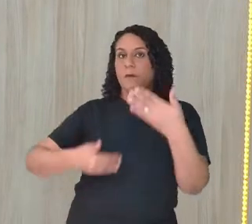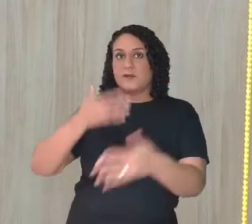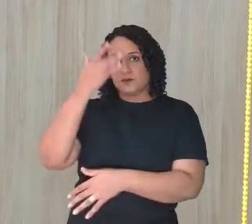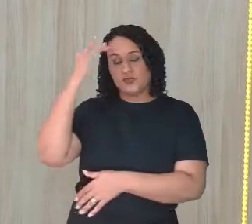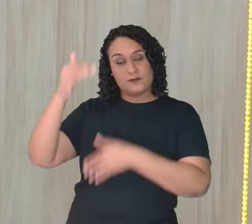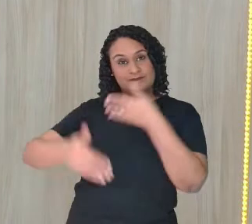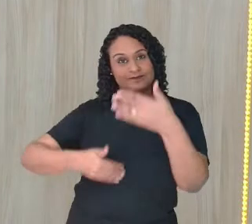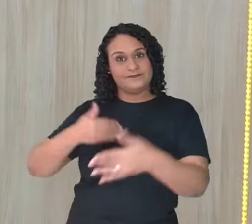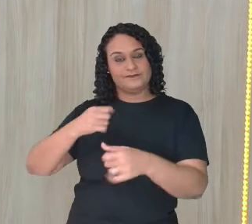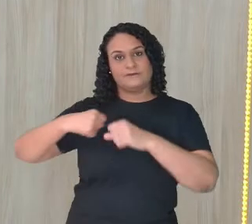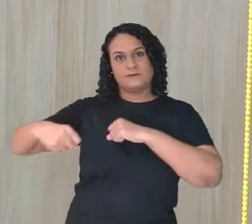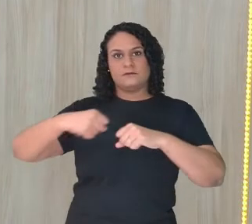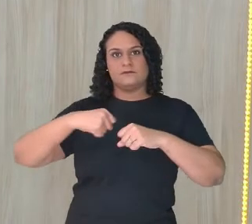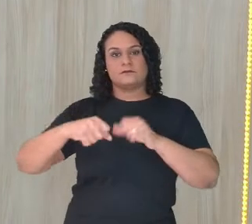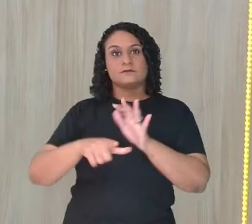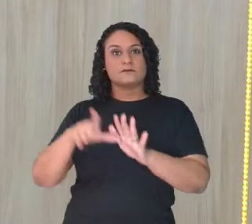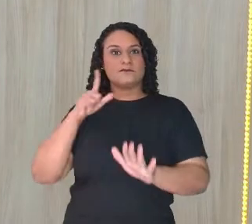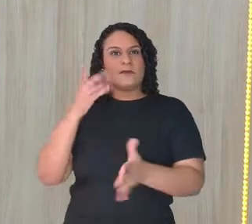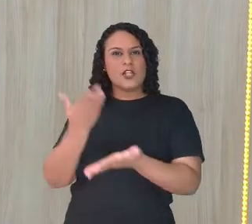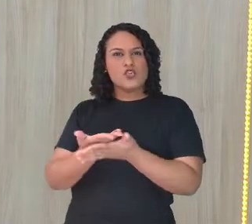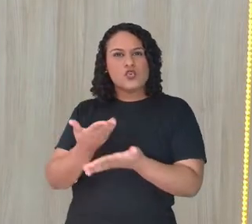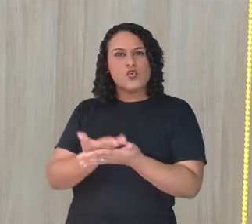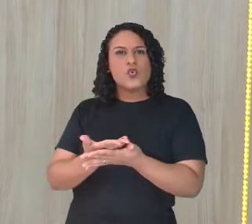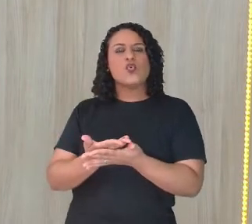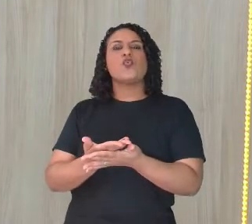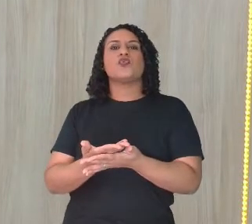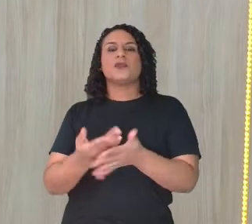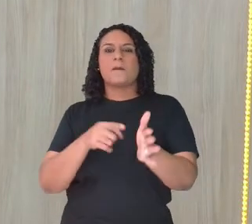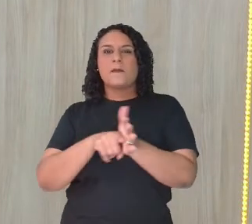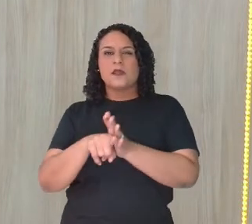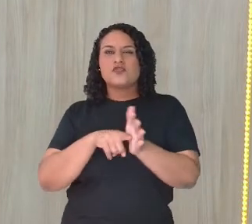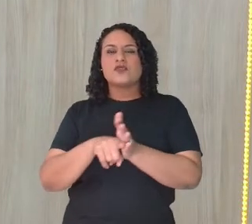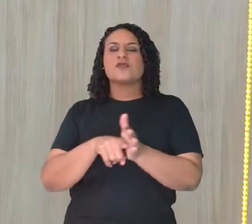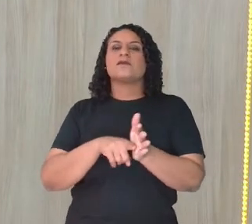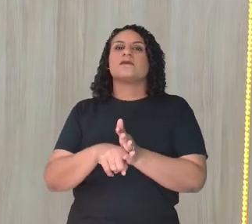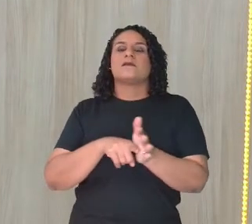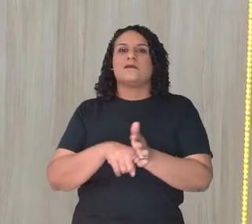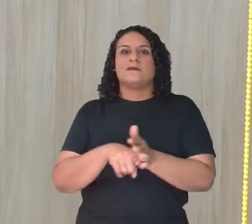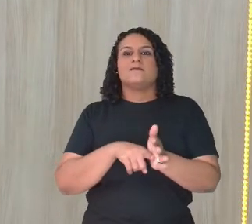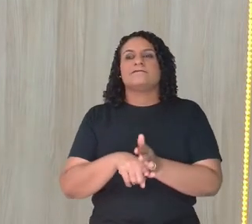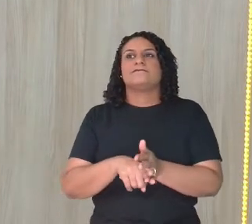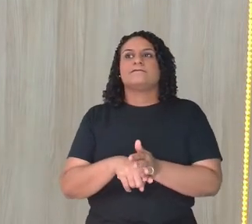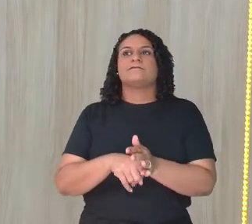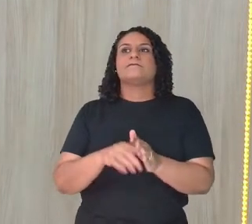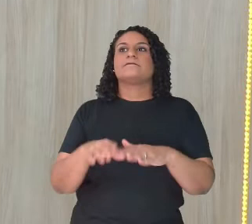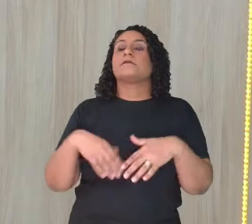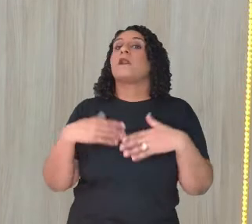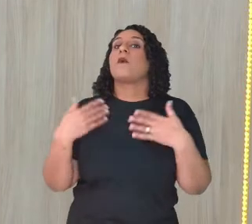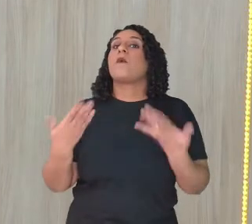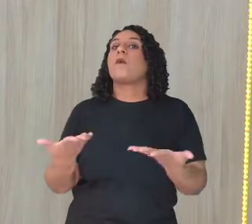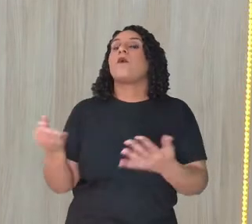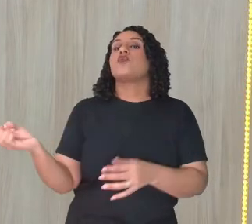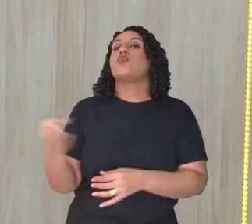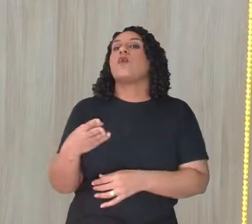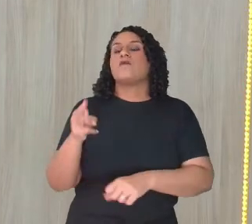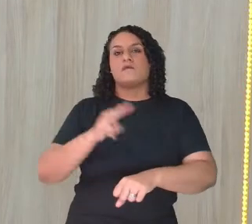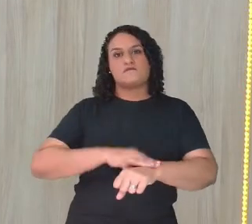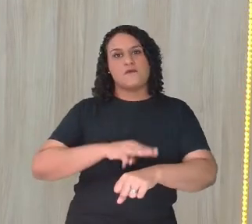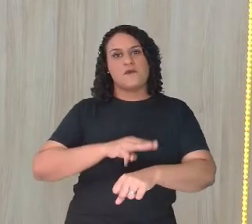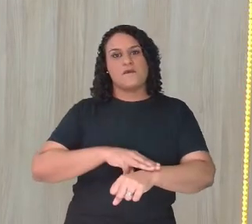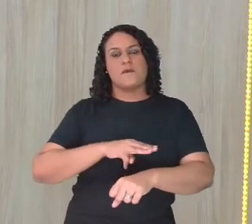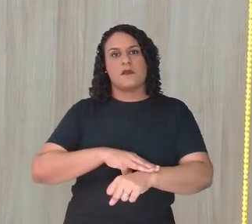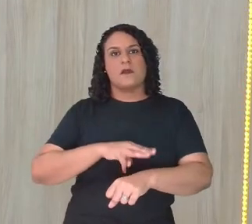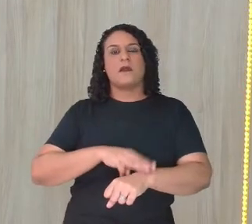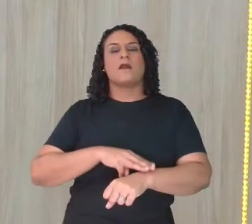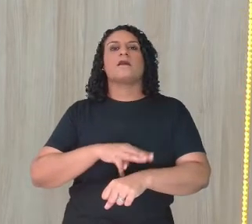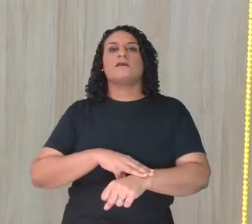e eles estudam. Então, sempre há uma preparação. E qual é o novo? É o momento, né? A novidade,